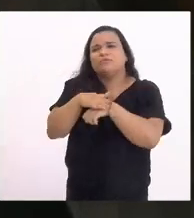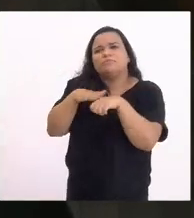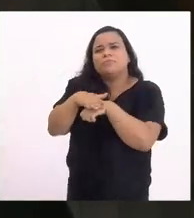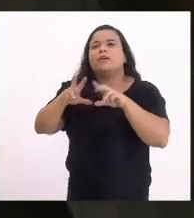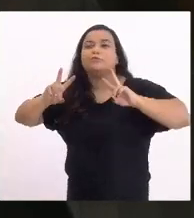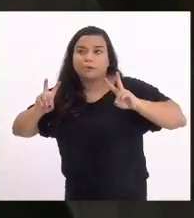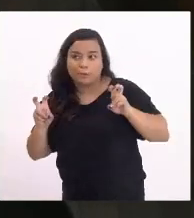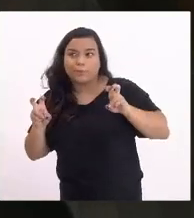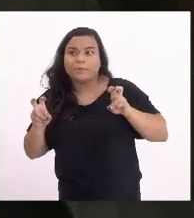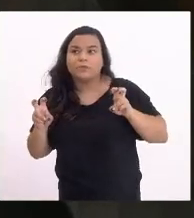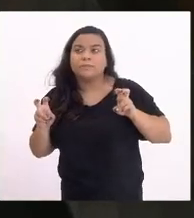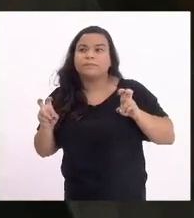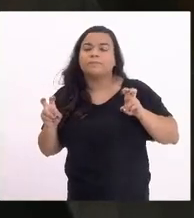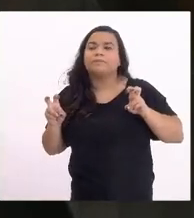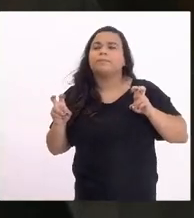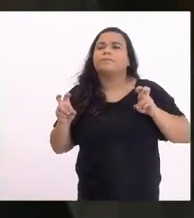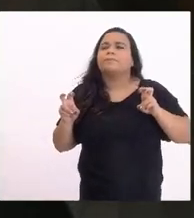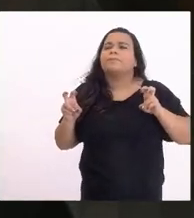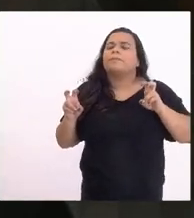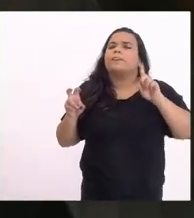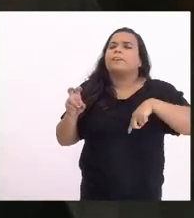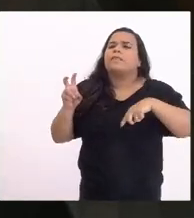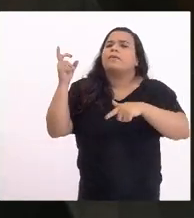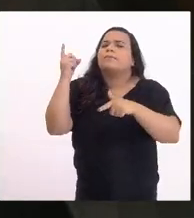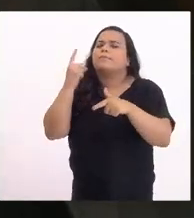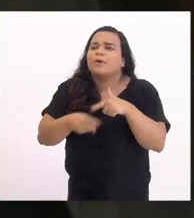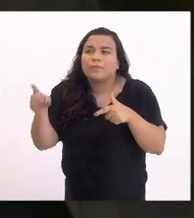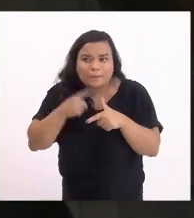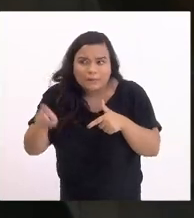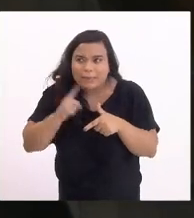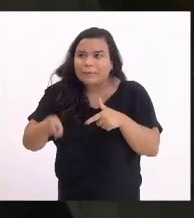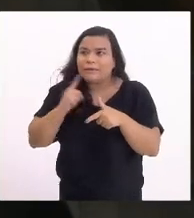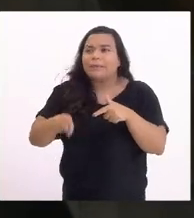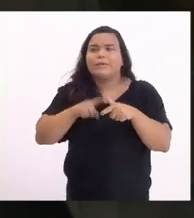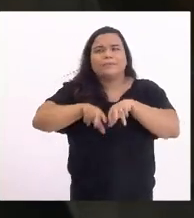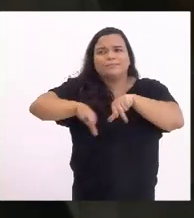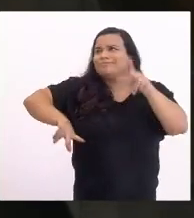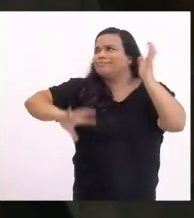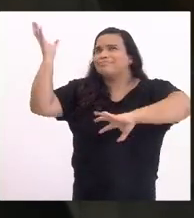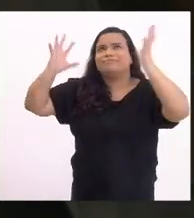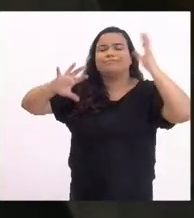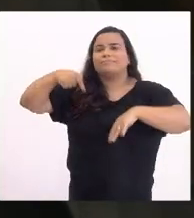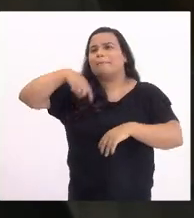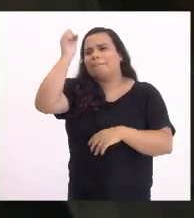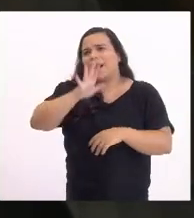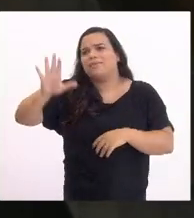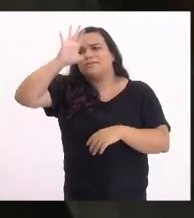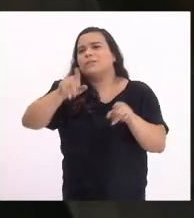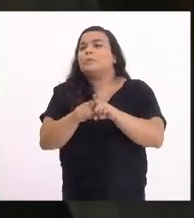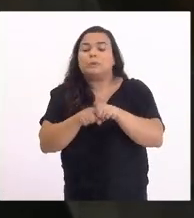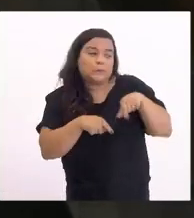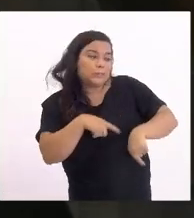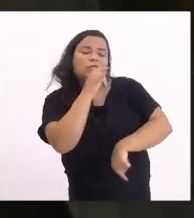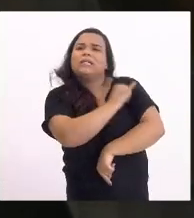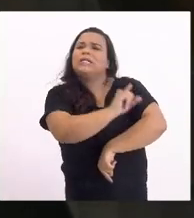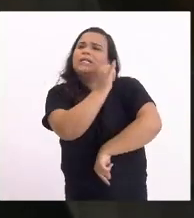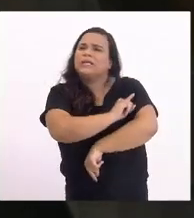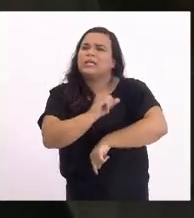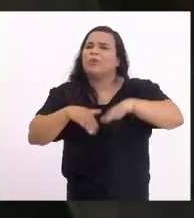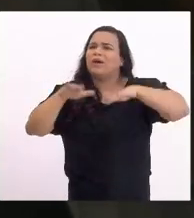sobre os problemas que, no Brasil e no Rio de Janeiro, são muitas vezes